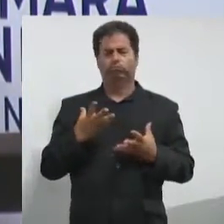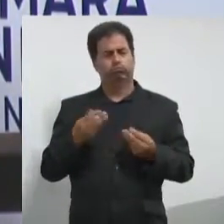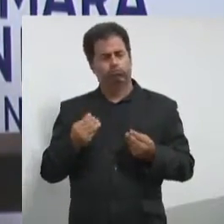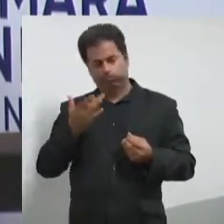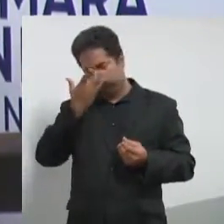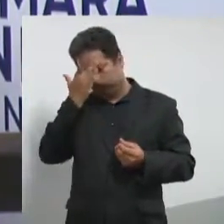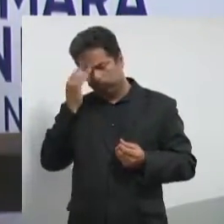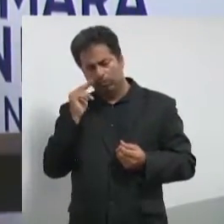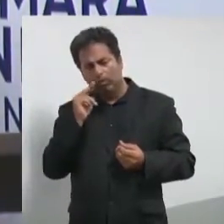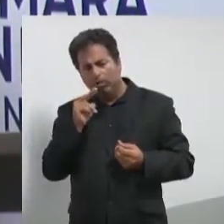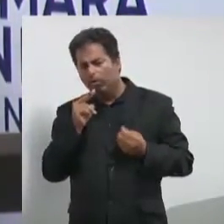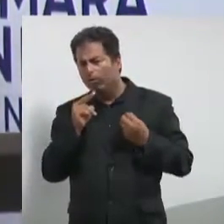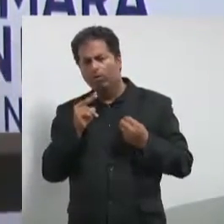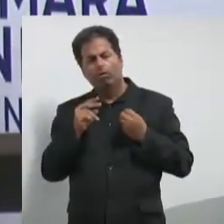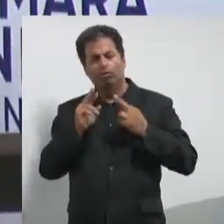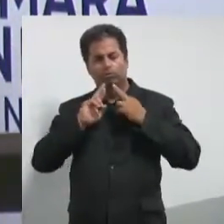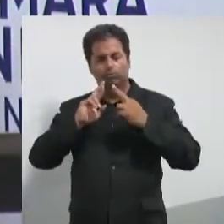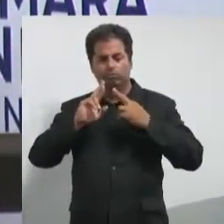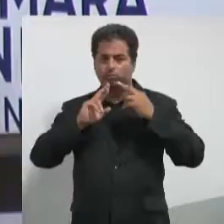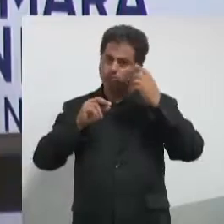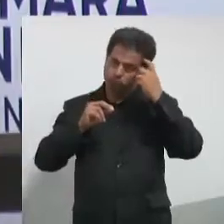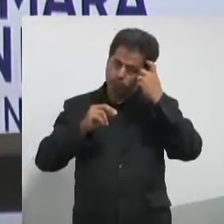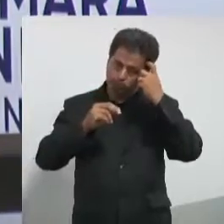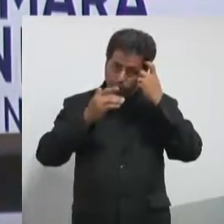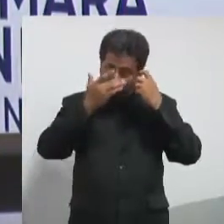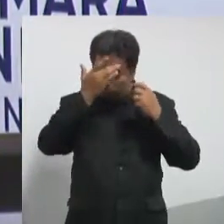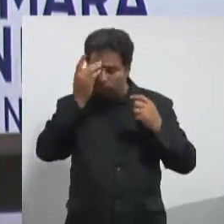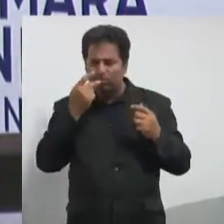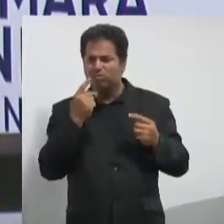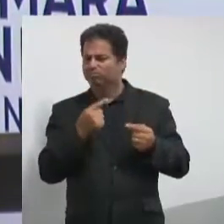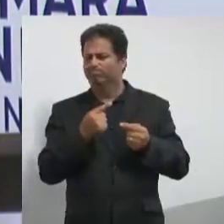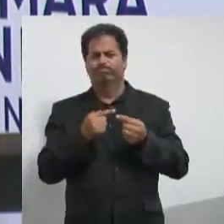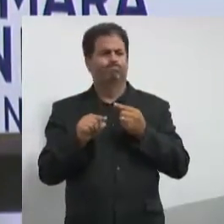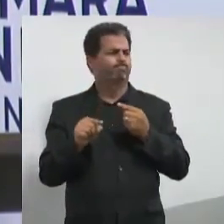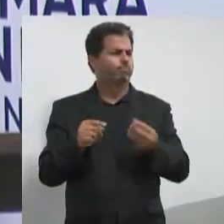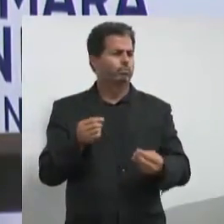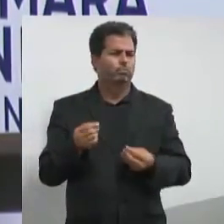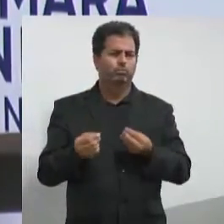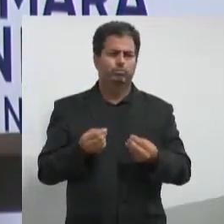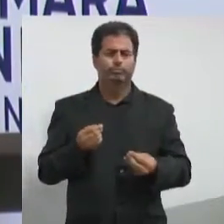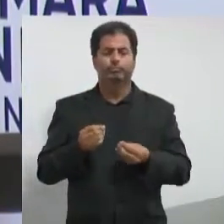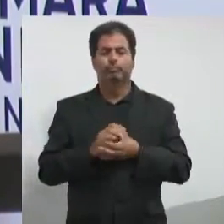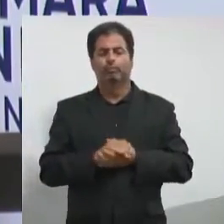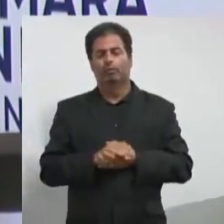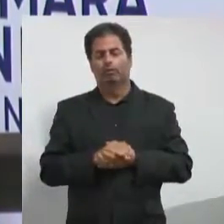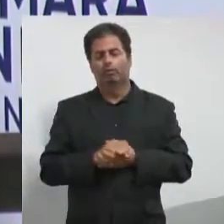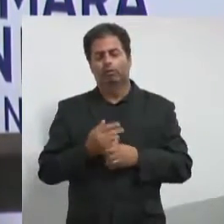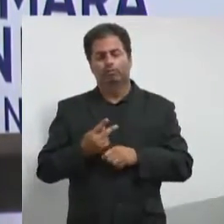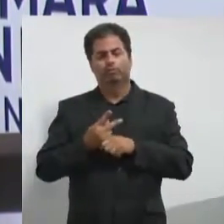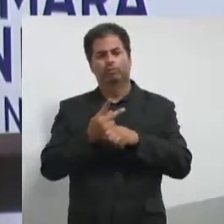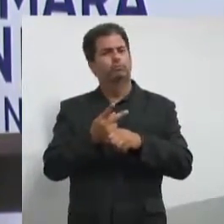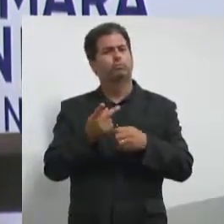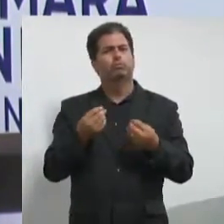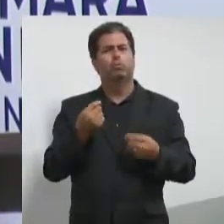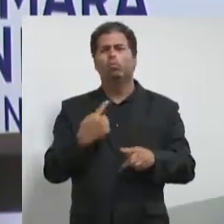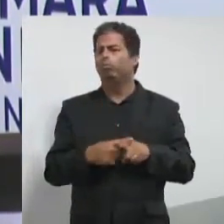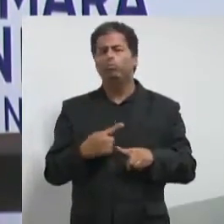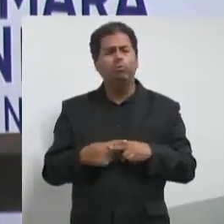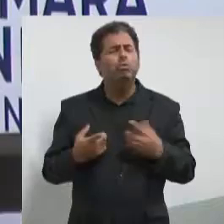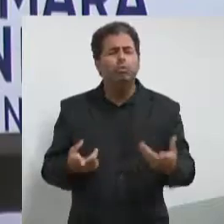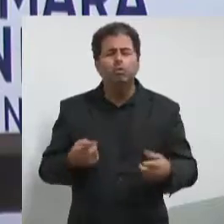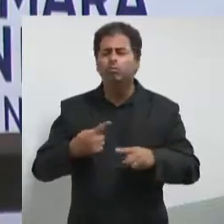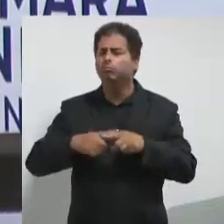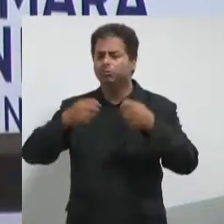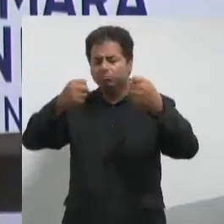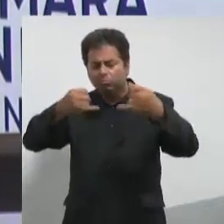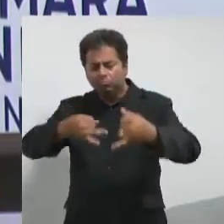ali, que estão reclamando e que estão questionando e buscando o vereador Alfredo Landim uma justificativa. Por